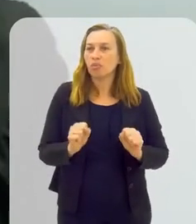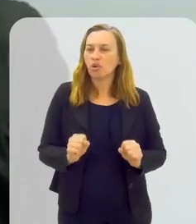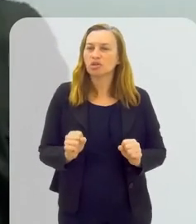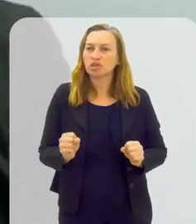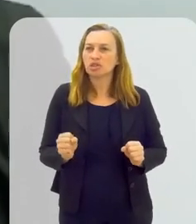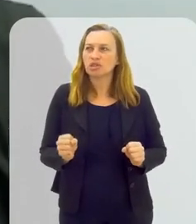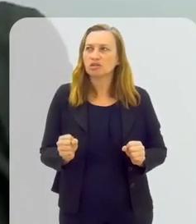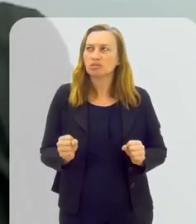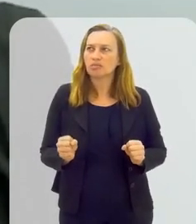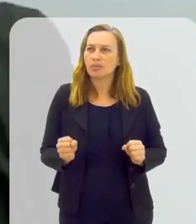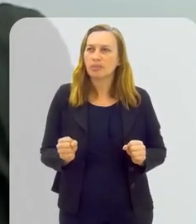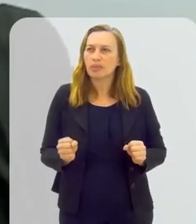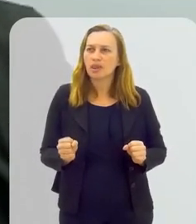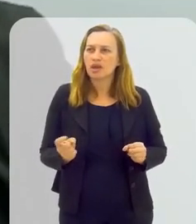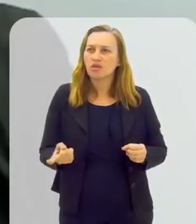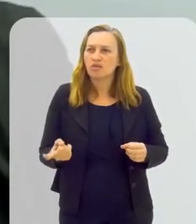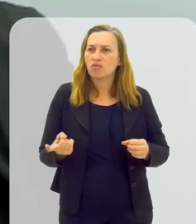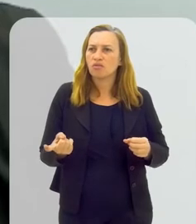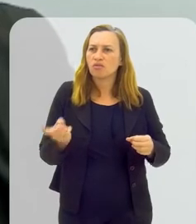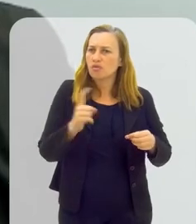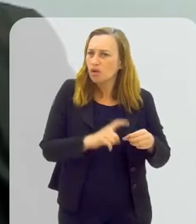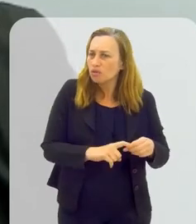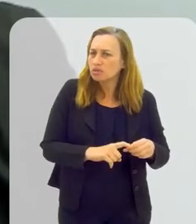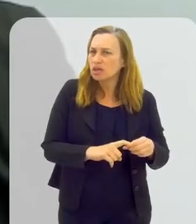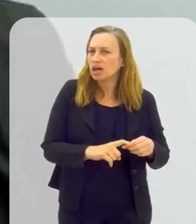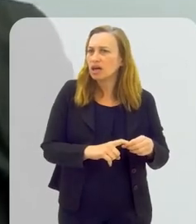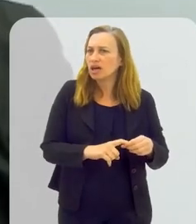retornar determinados tipos de